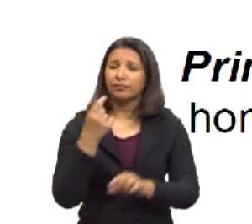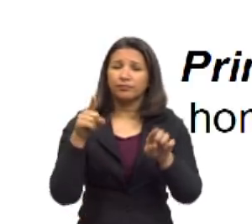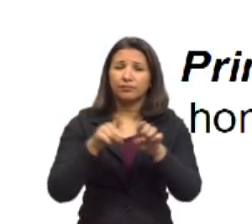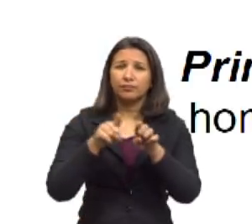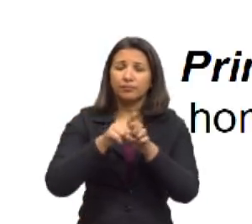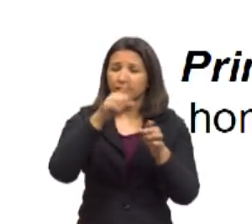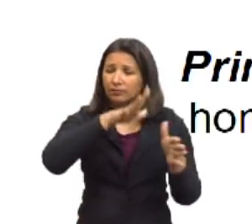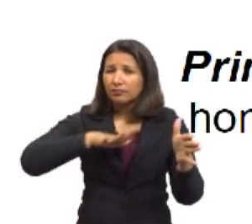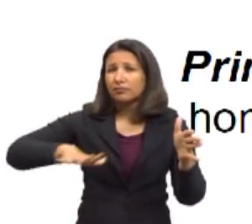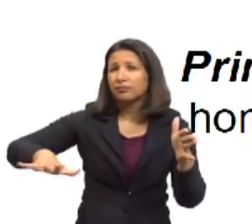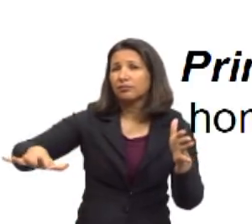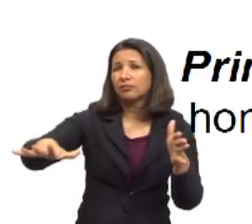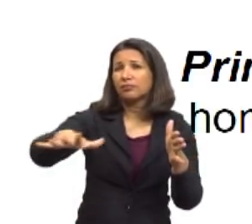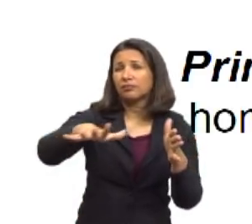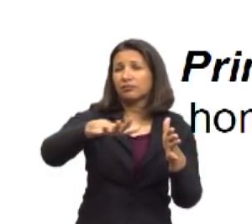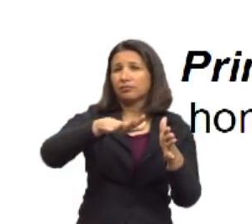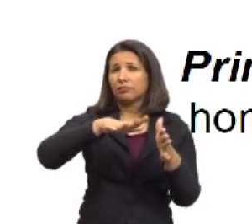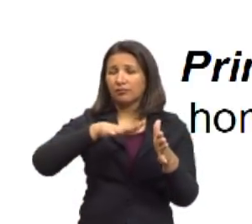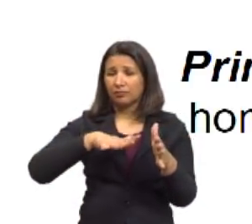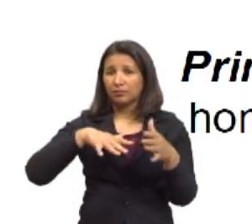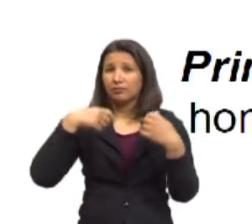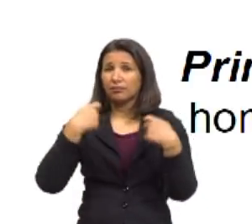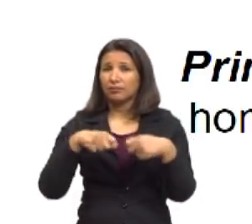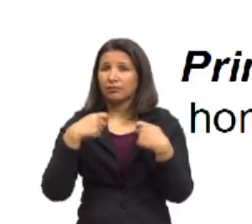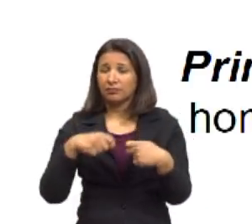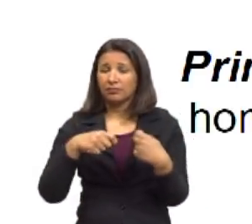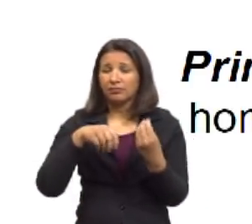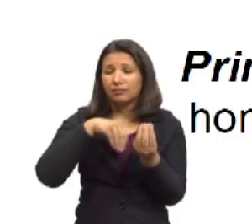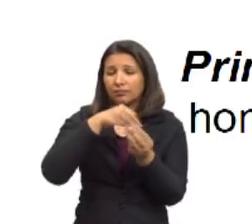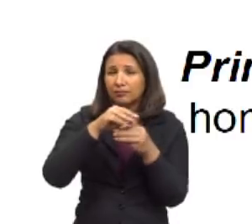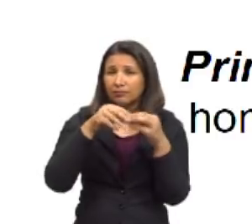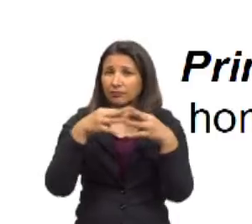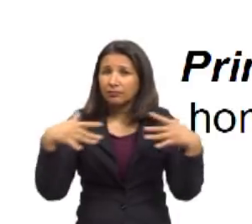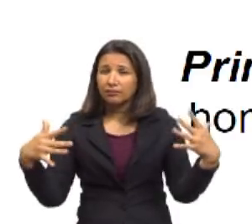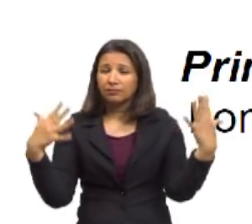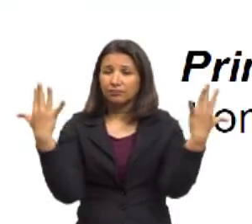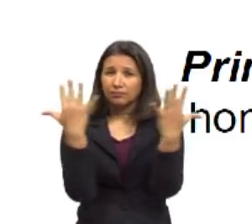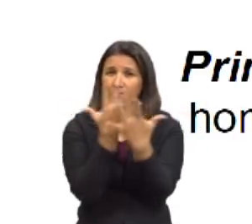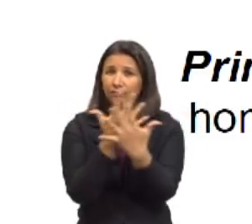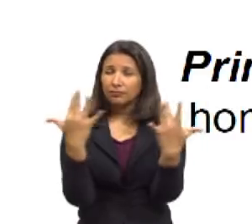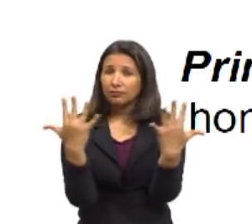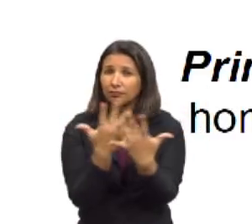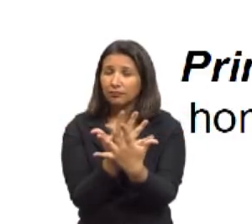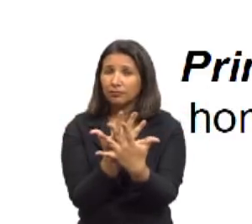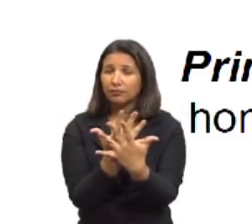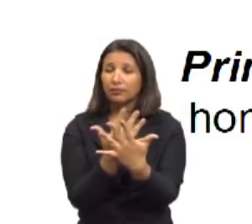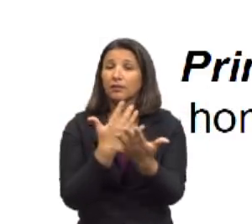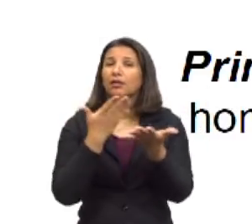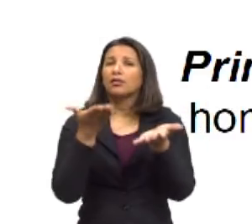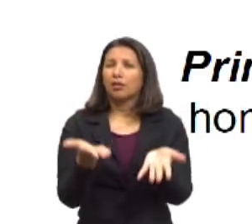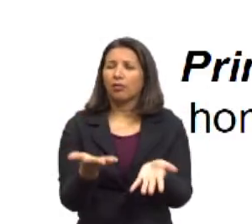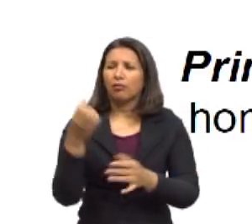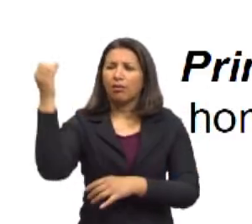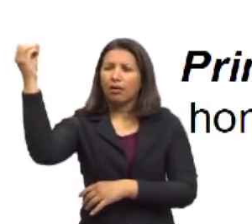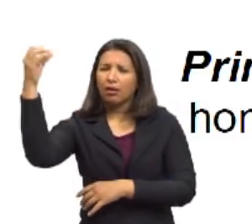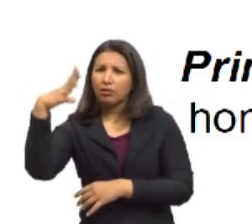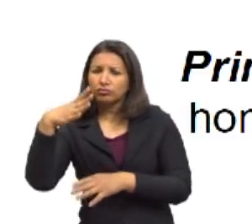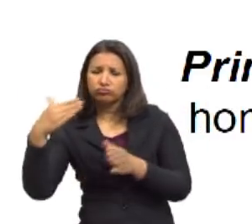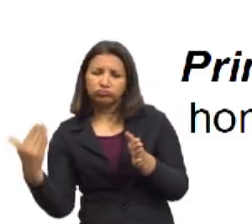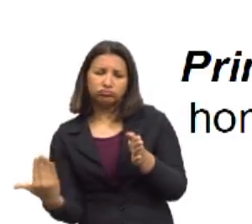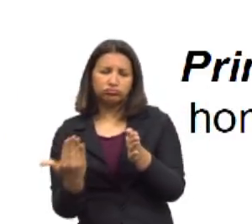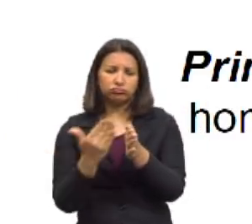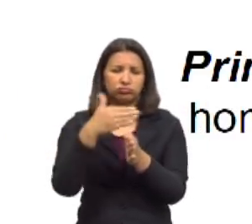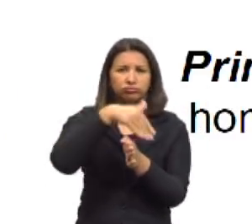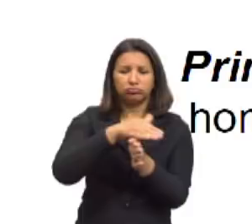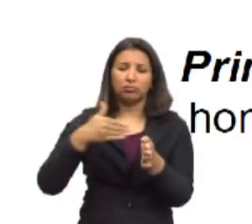meio dessa propagação tem que ser homogêneo, certo? E transparente, ou seja, a luz, se ela passar de um meio para o outro, ela vai